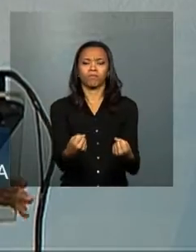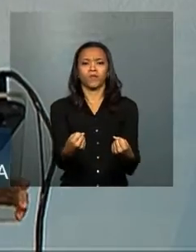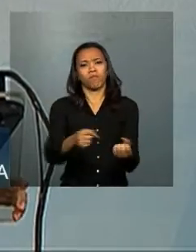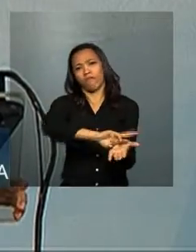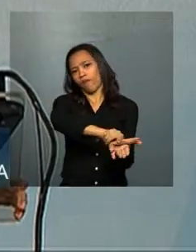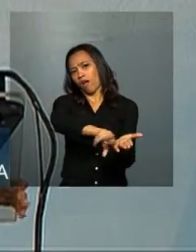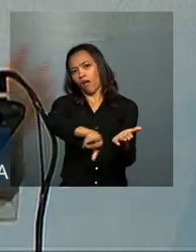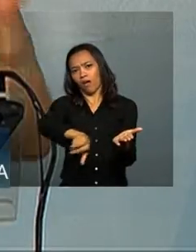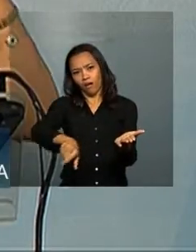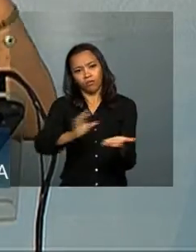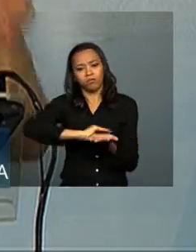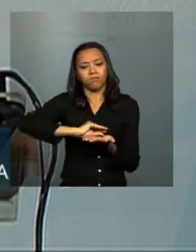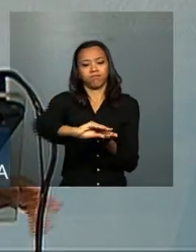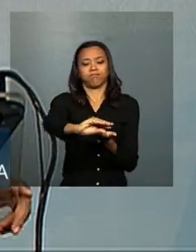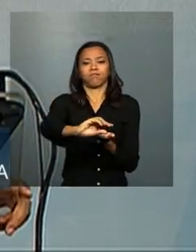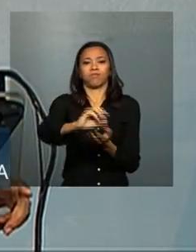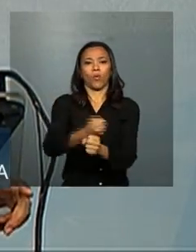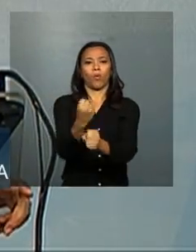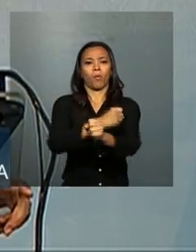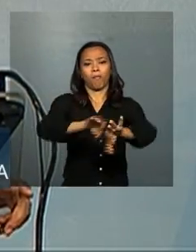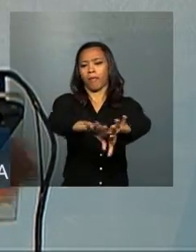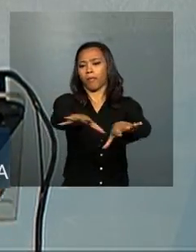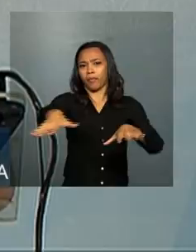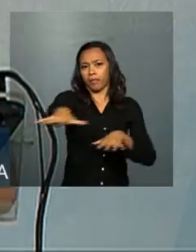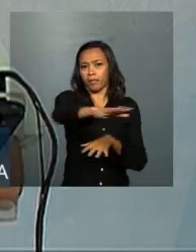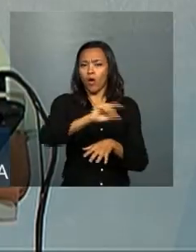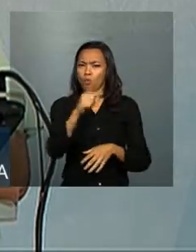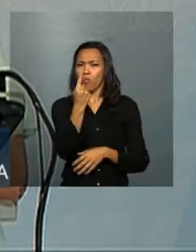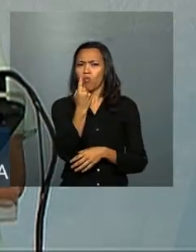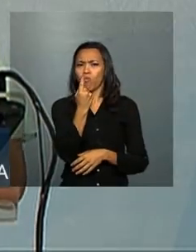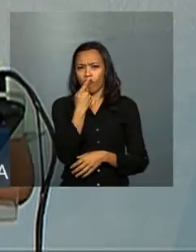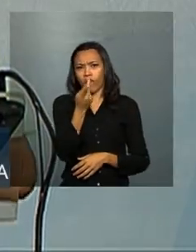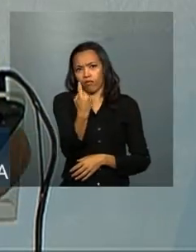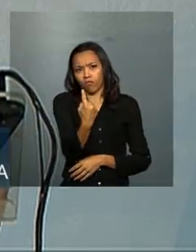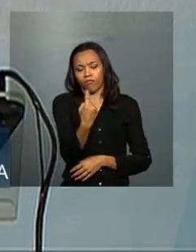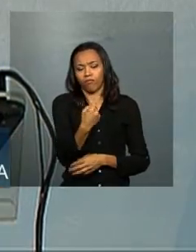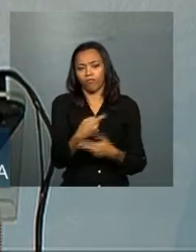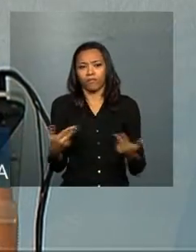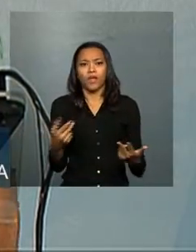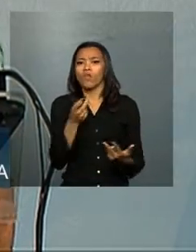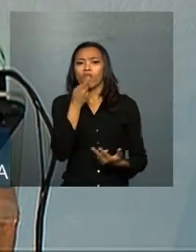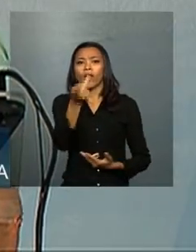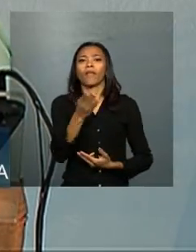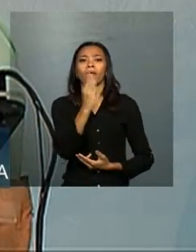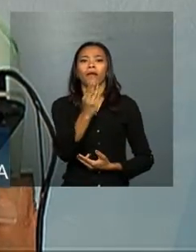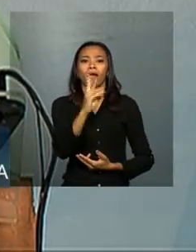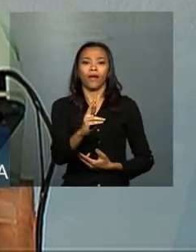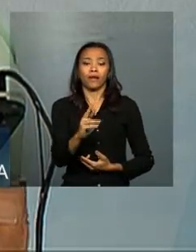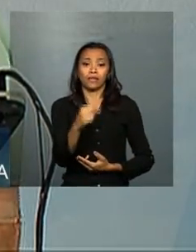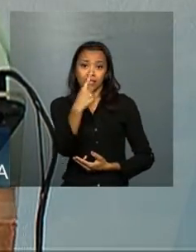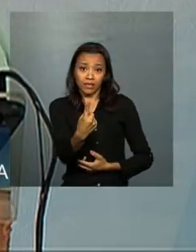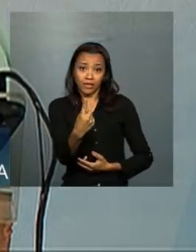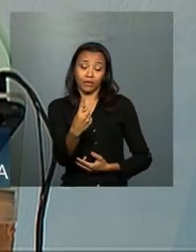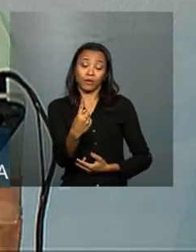de investimentos. Eu queria dizer alguns deles. Não vou falar da BR-116 nem